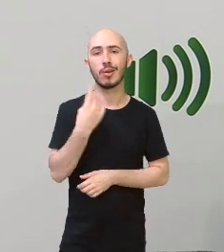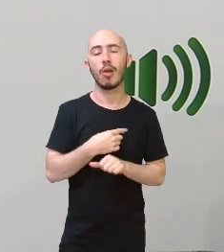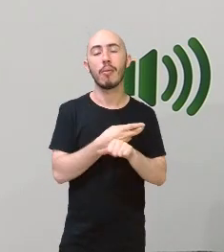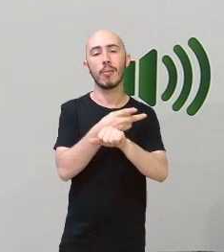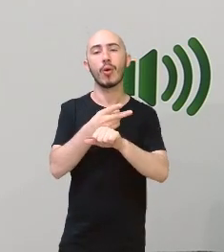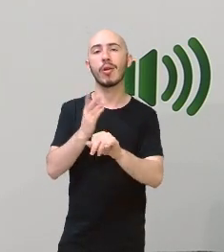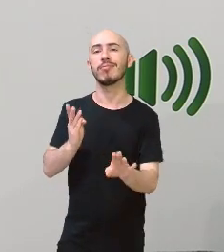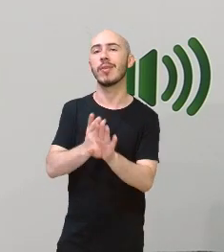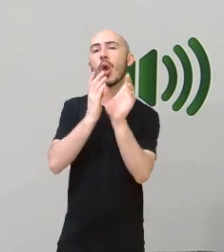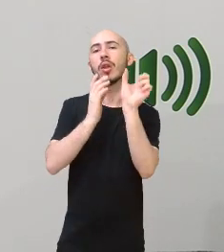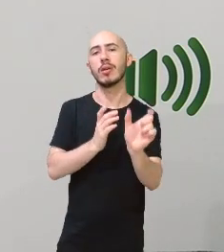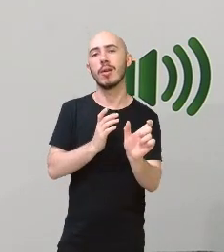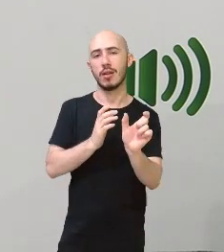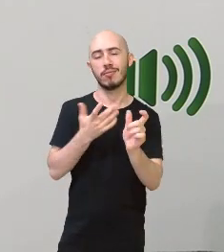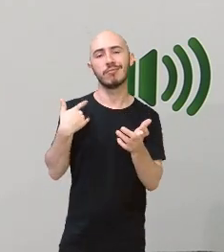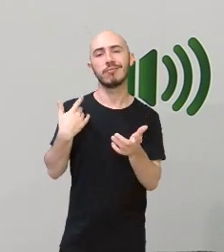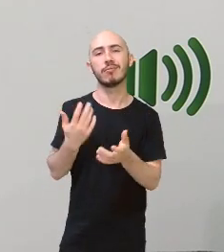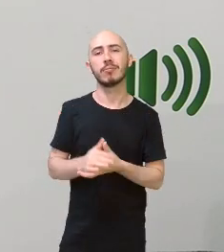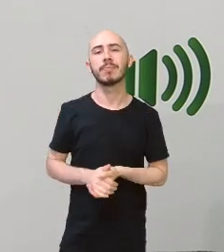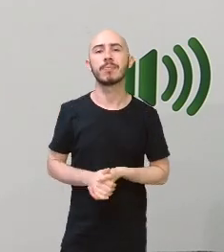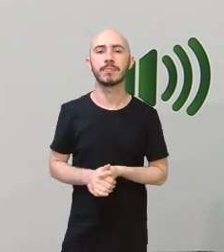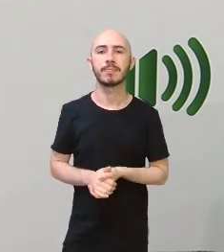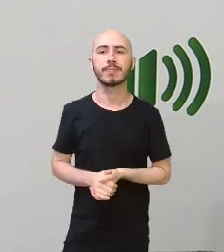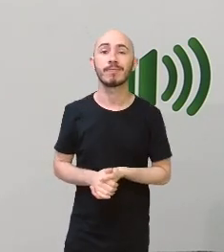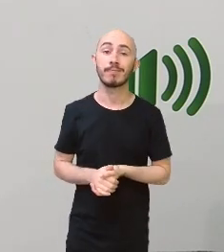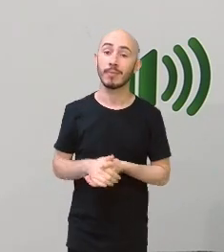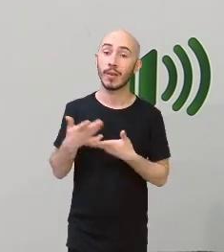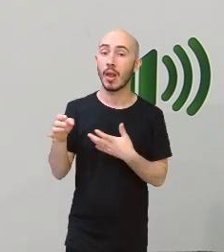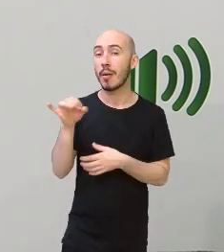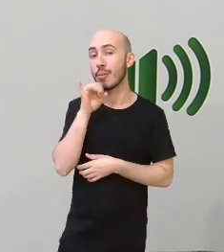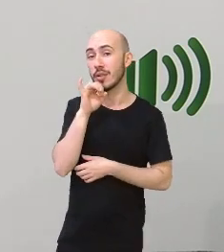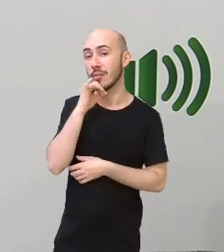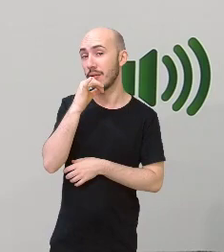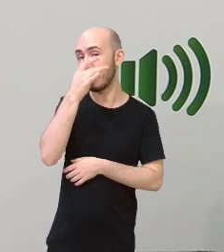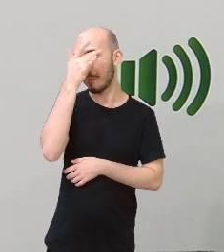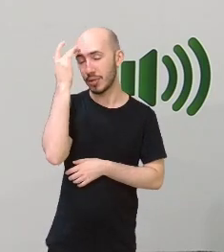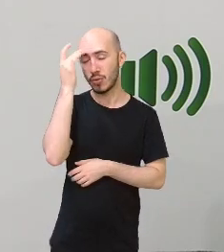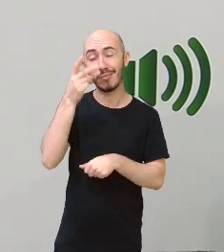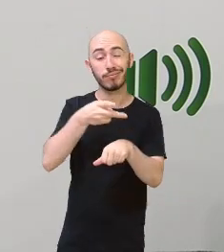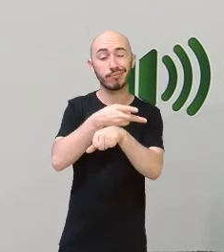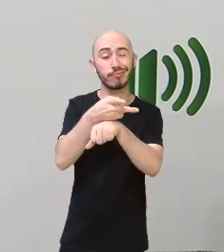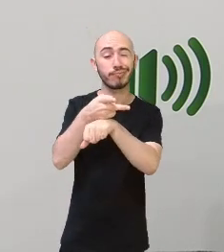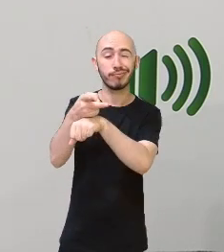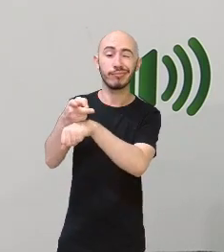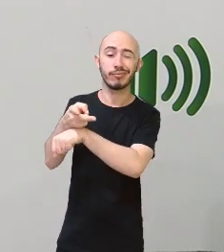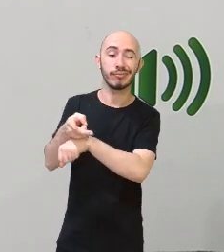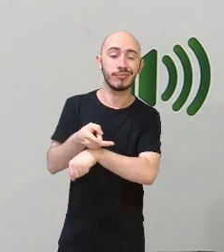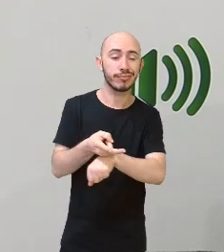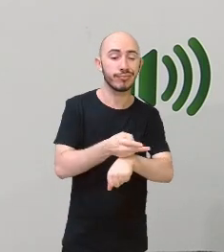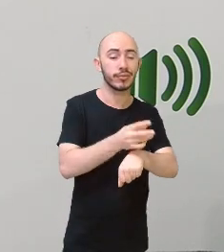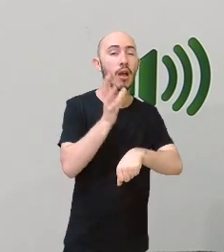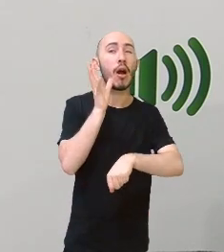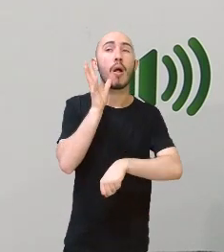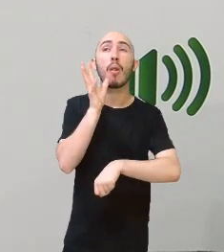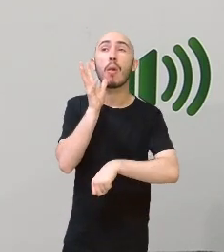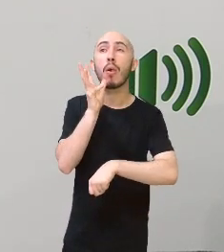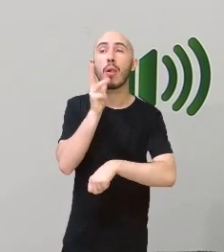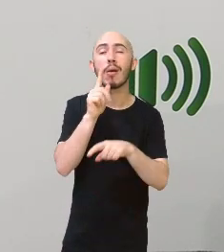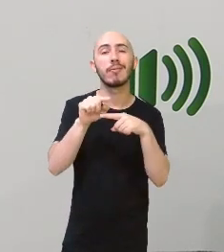pesquisa e não se atrapalhar na hora. Porque tem gente que vai fazer a pesquisa e demora um tempão, justamente porque não sabe. Aí